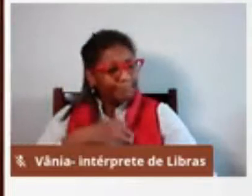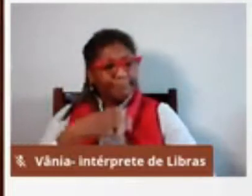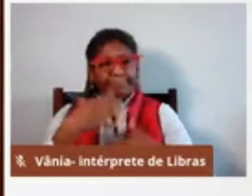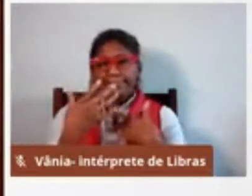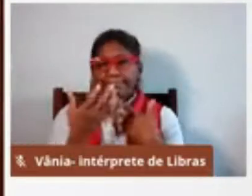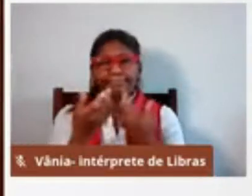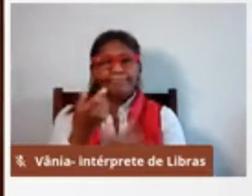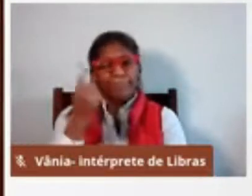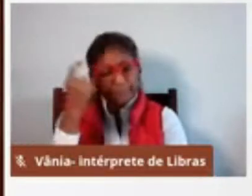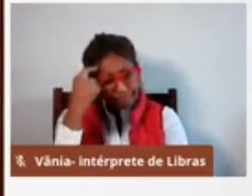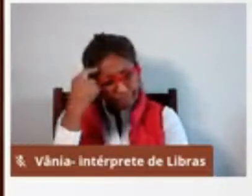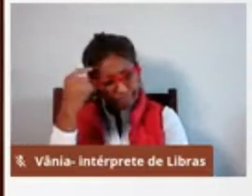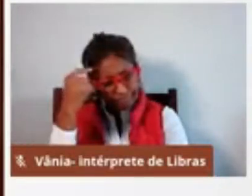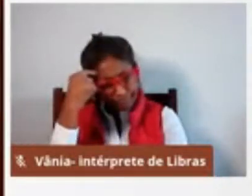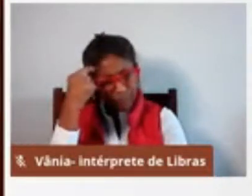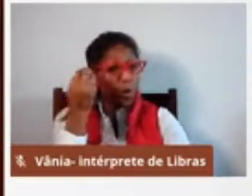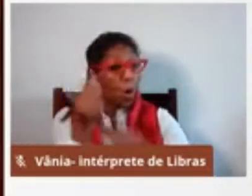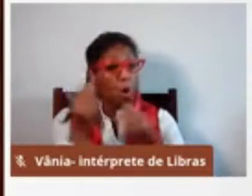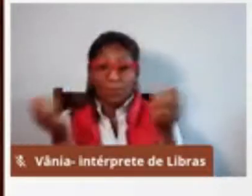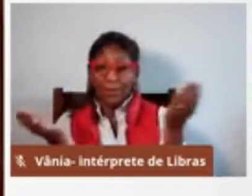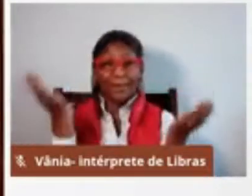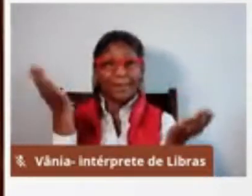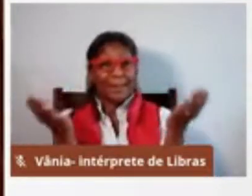forma mais racional, conseguir equilibrar